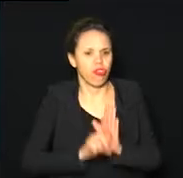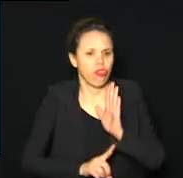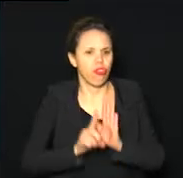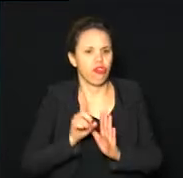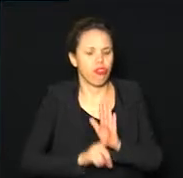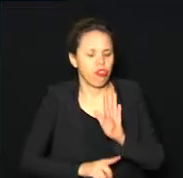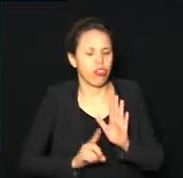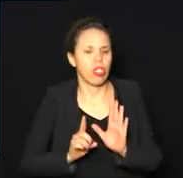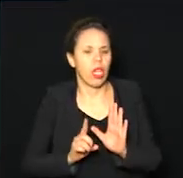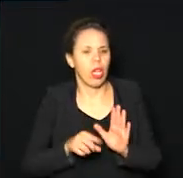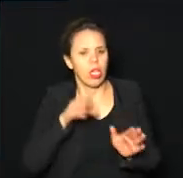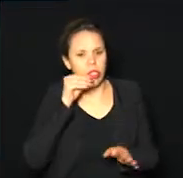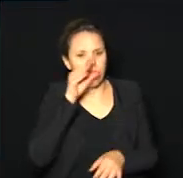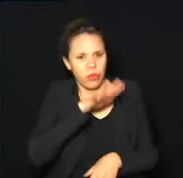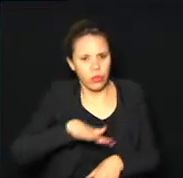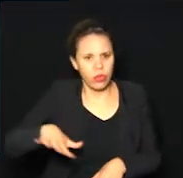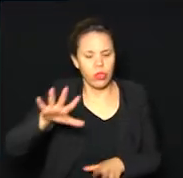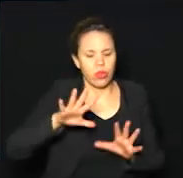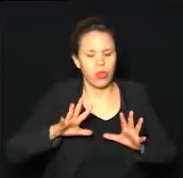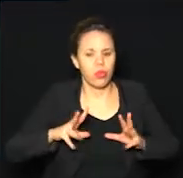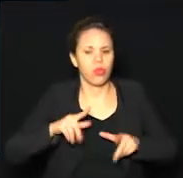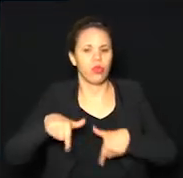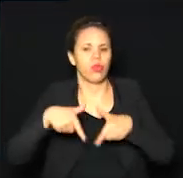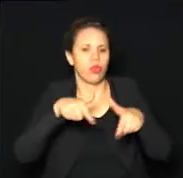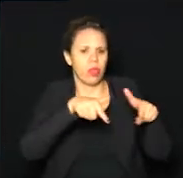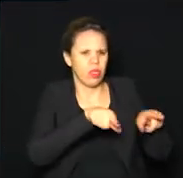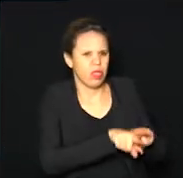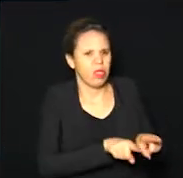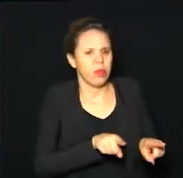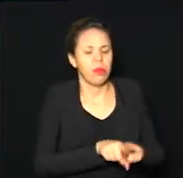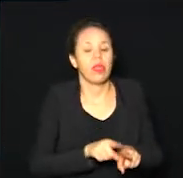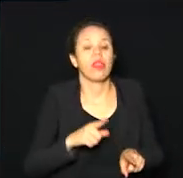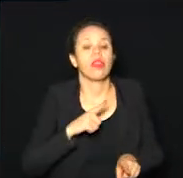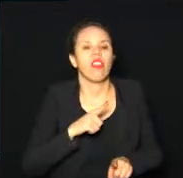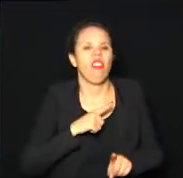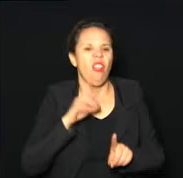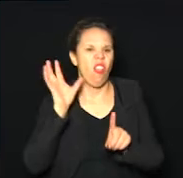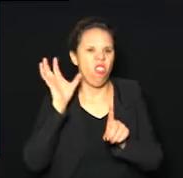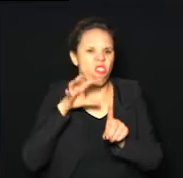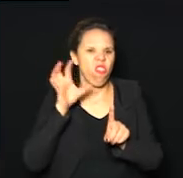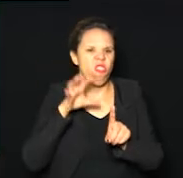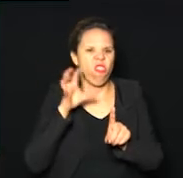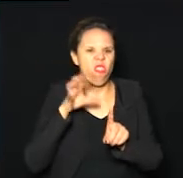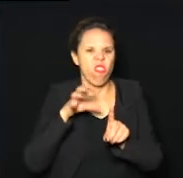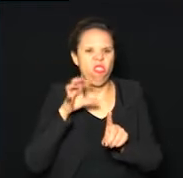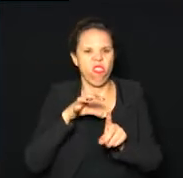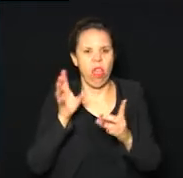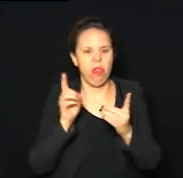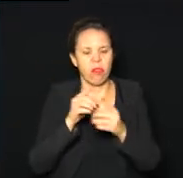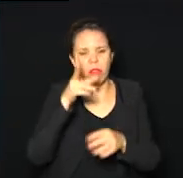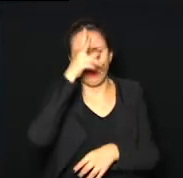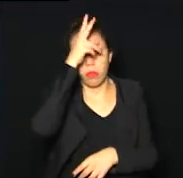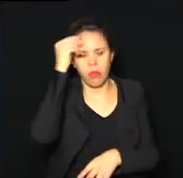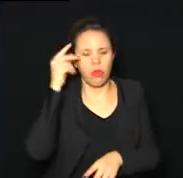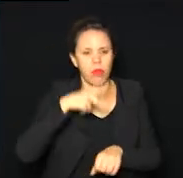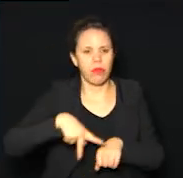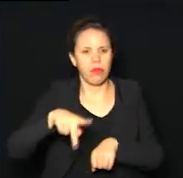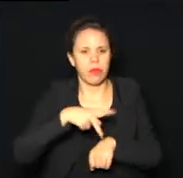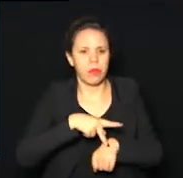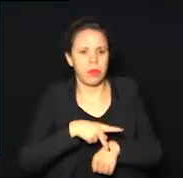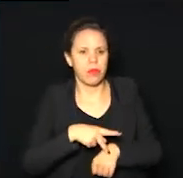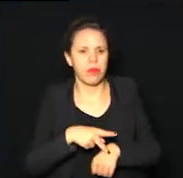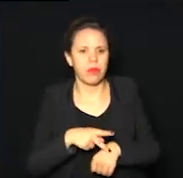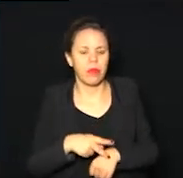dos trabalhadores, mas também tem atacado, em especial, o serviço público no país. Tem atacado